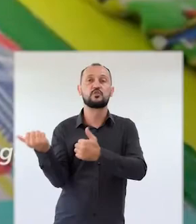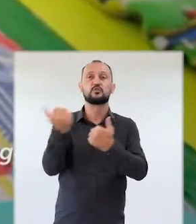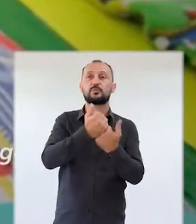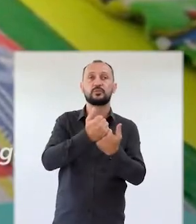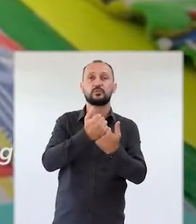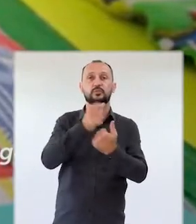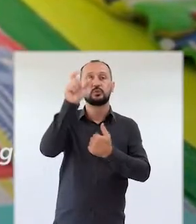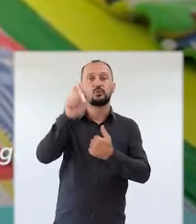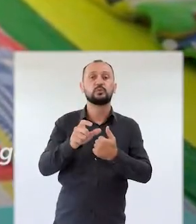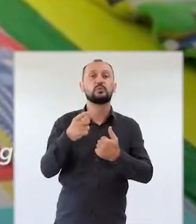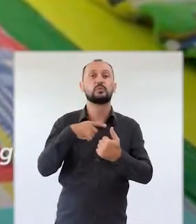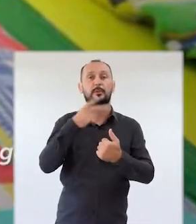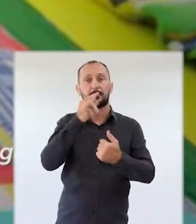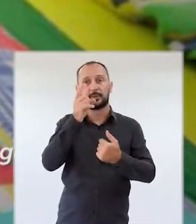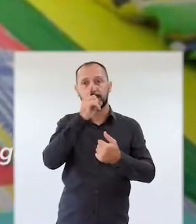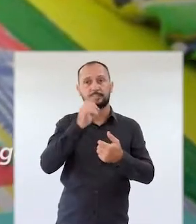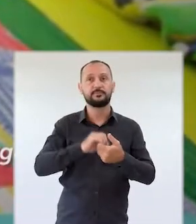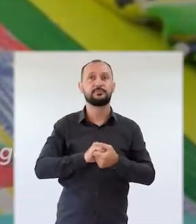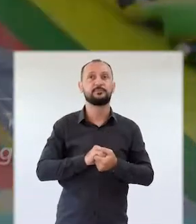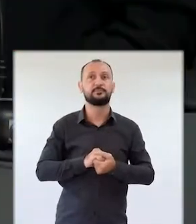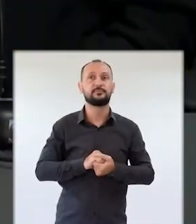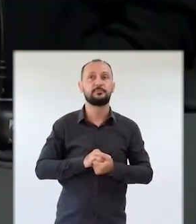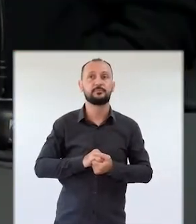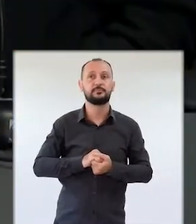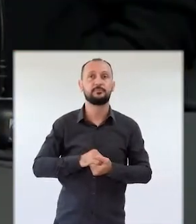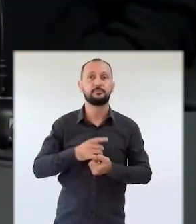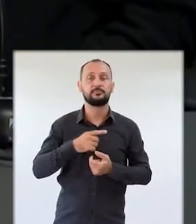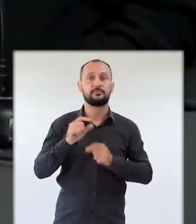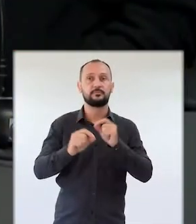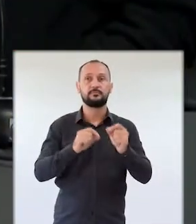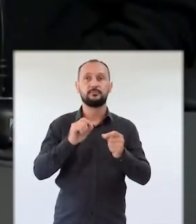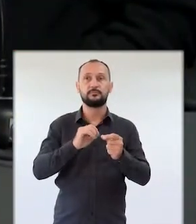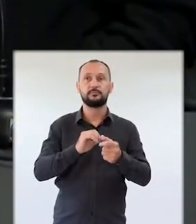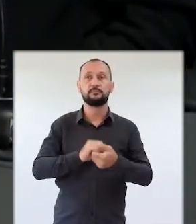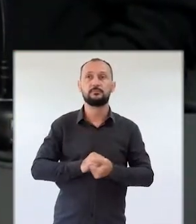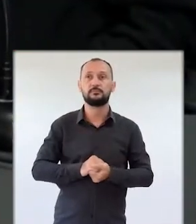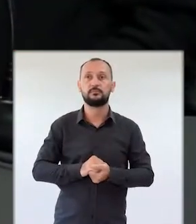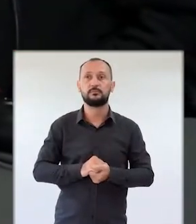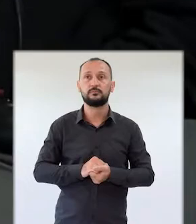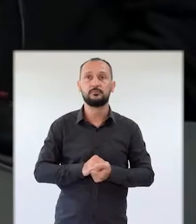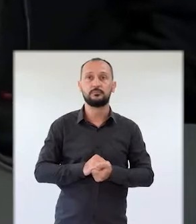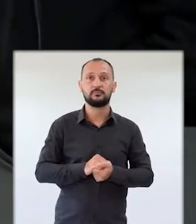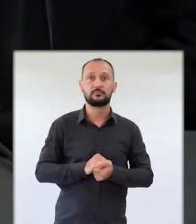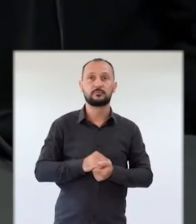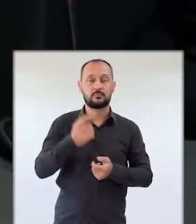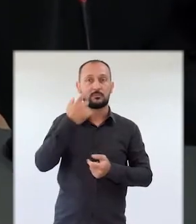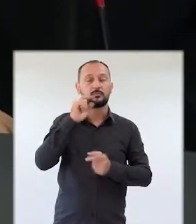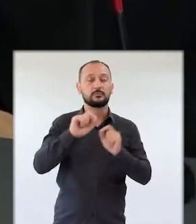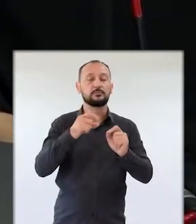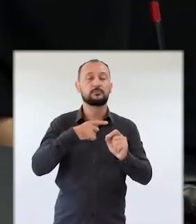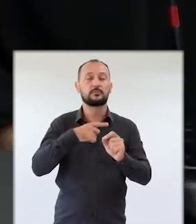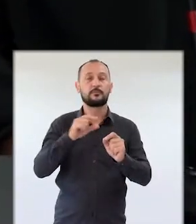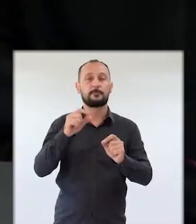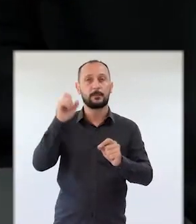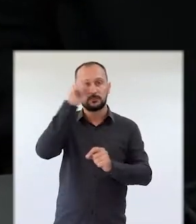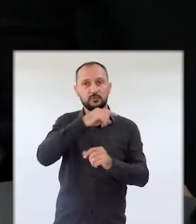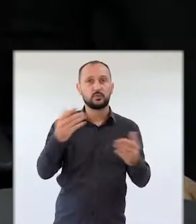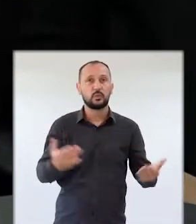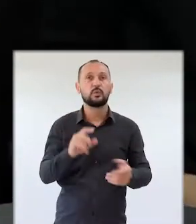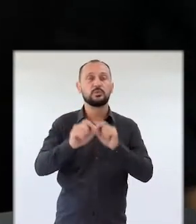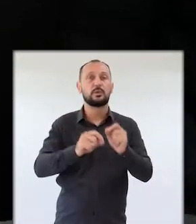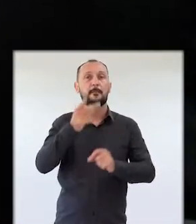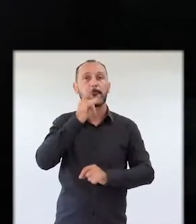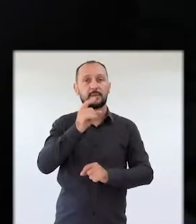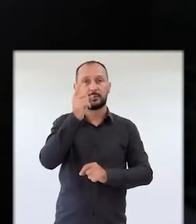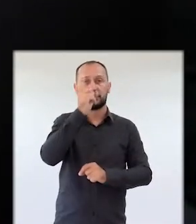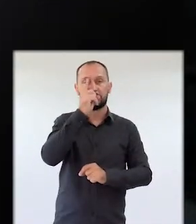abrir a mão daquilo que é a sua responsabilidade. É mais difícil hoje ser pai ou mãe por uma razão. Em Campo Grande, por exemplo, há